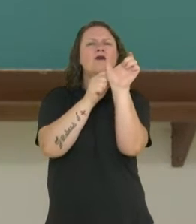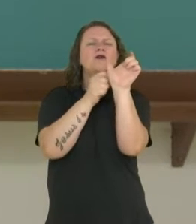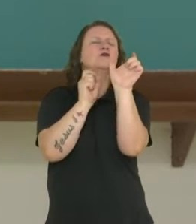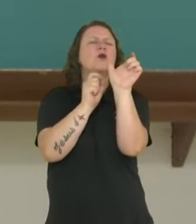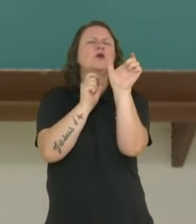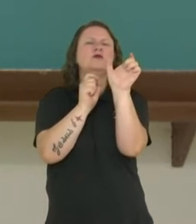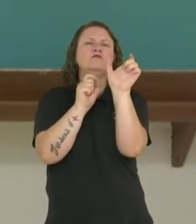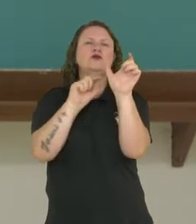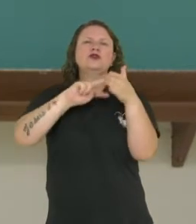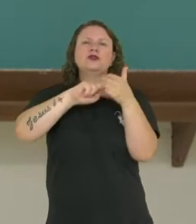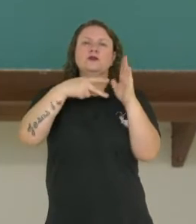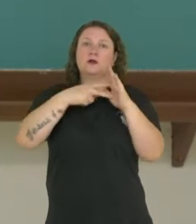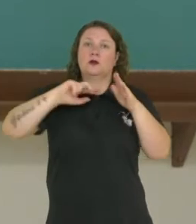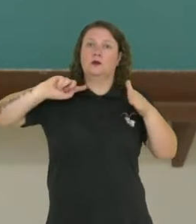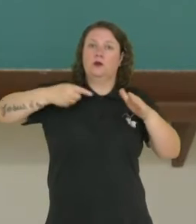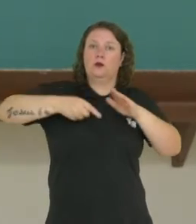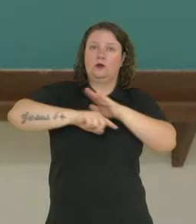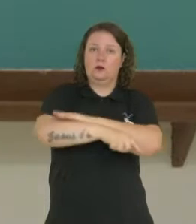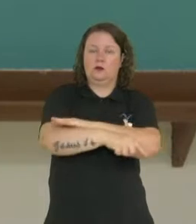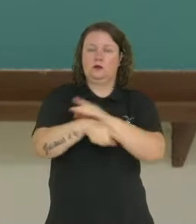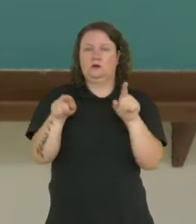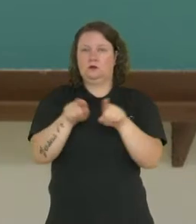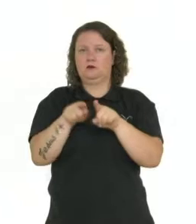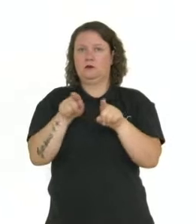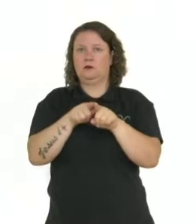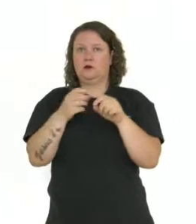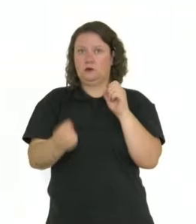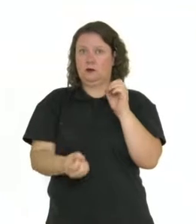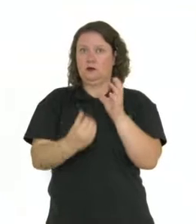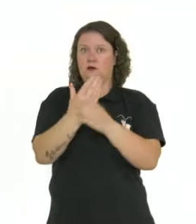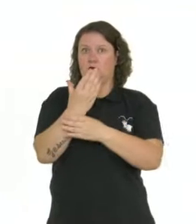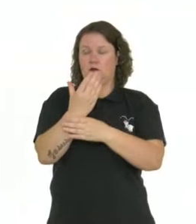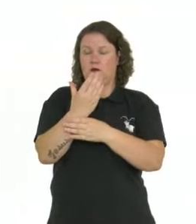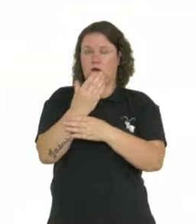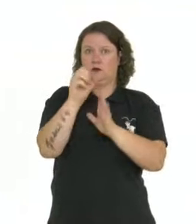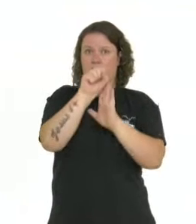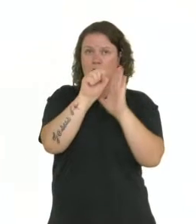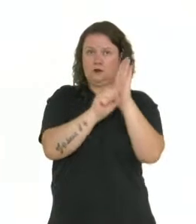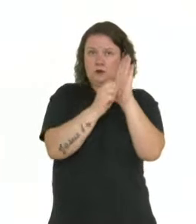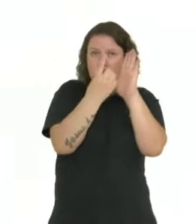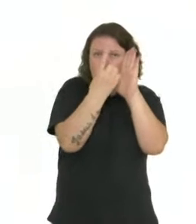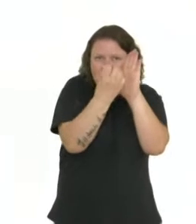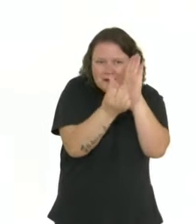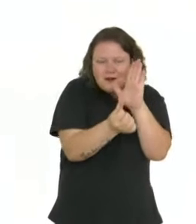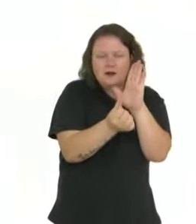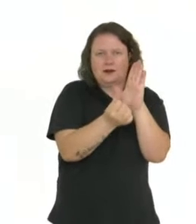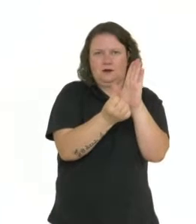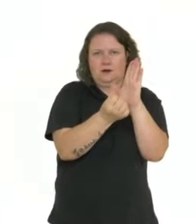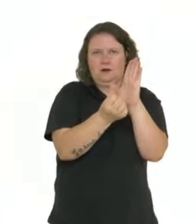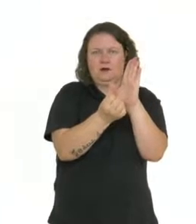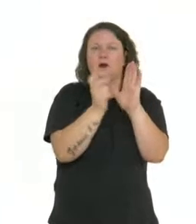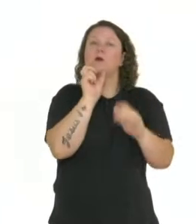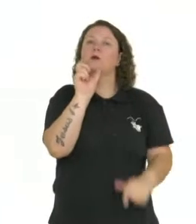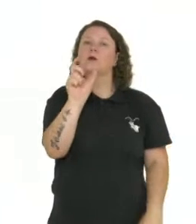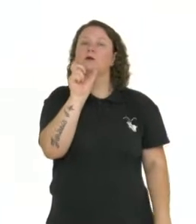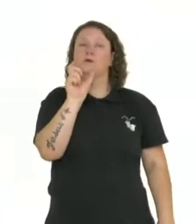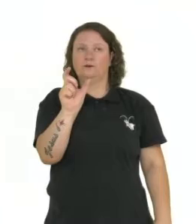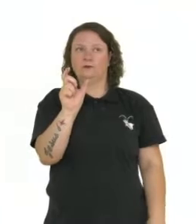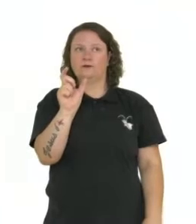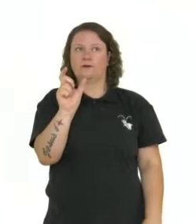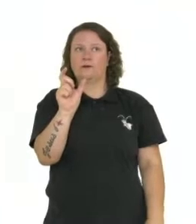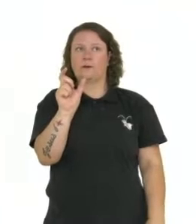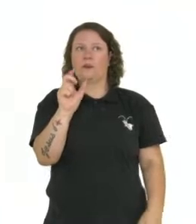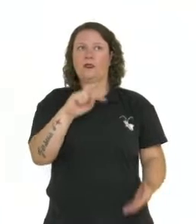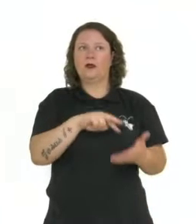há um tempo atrás, vamos ver aqui quando, né? Surgiu então ali no século XVI, essa palavra que veio a palavra então apartheid